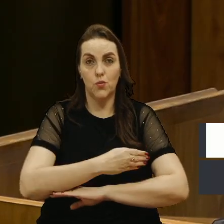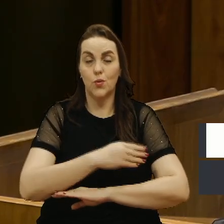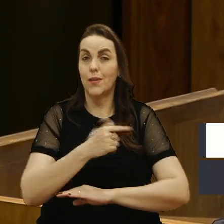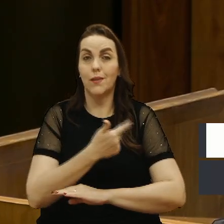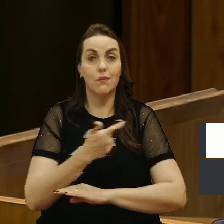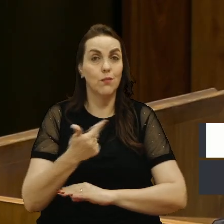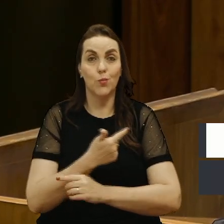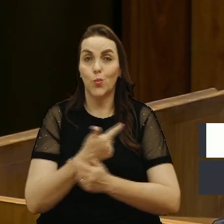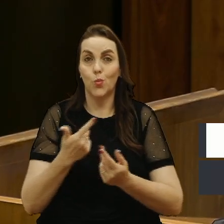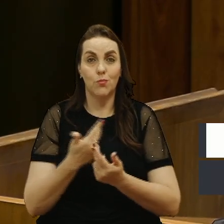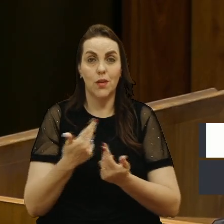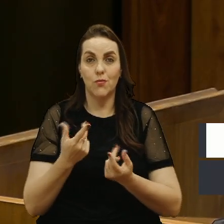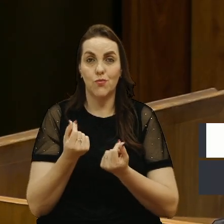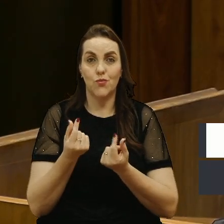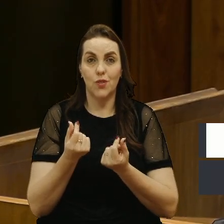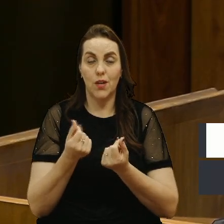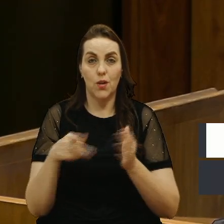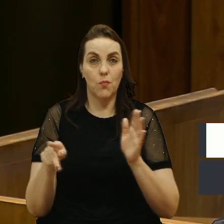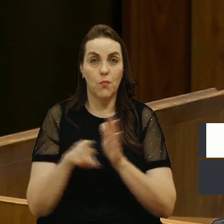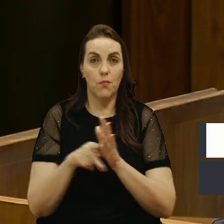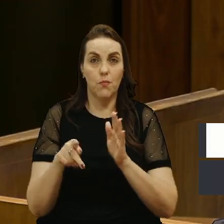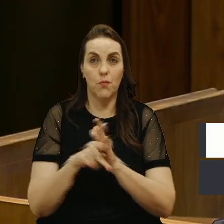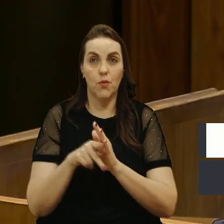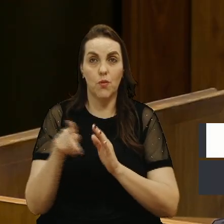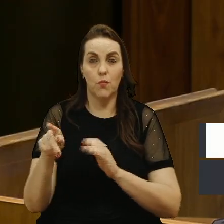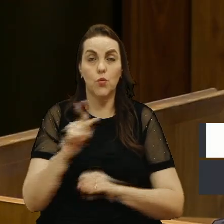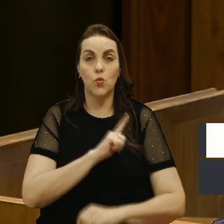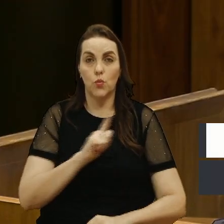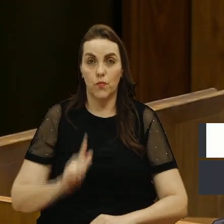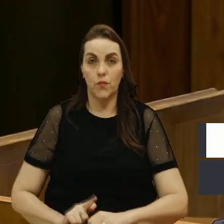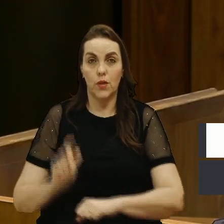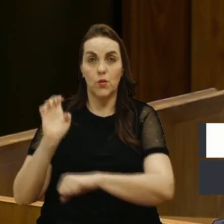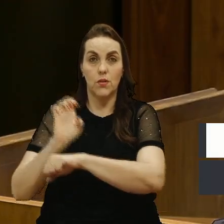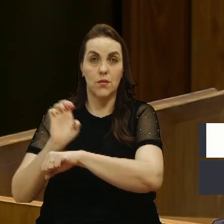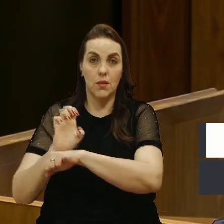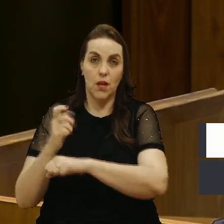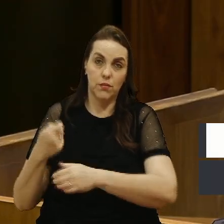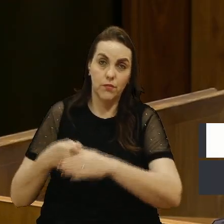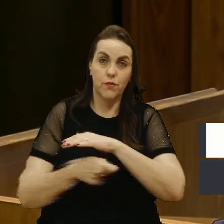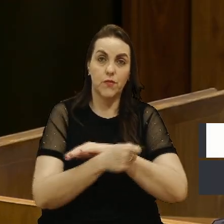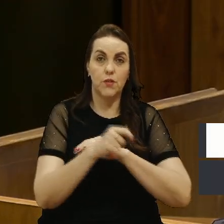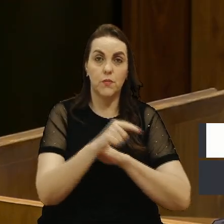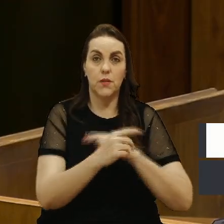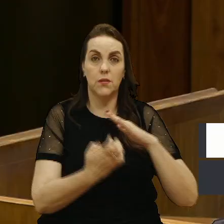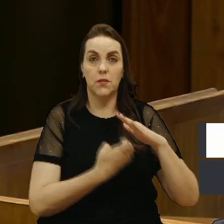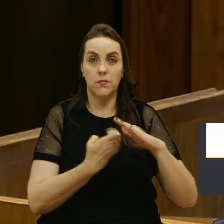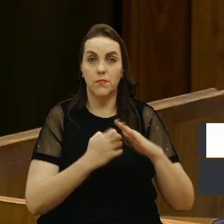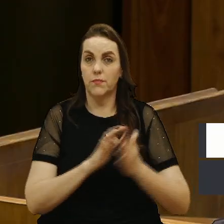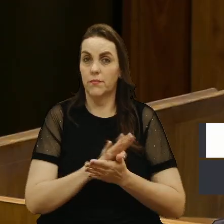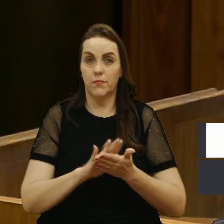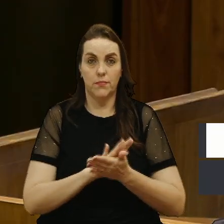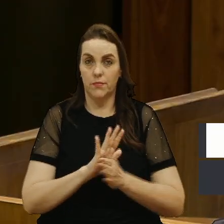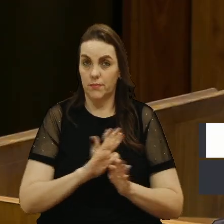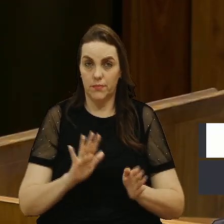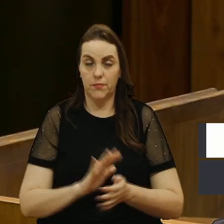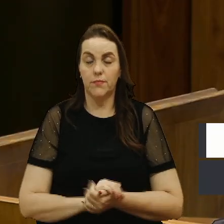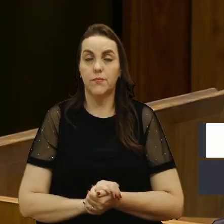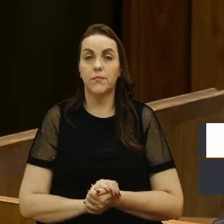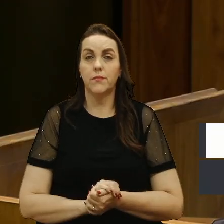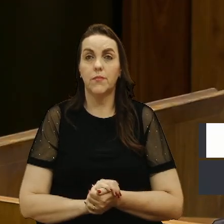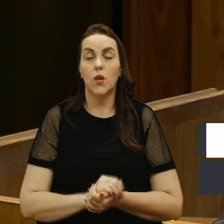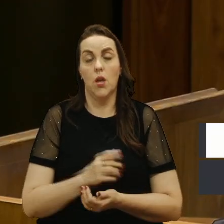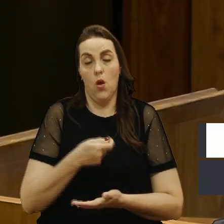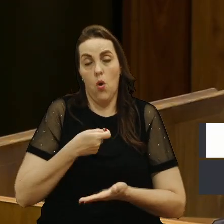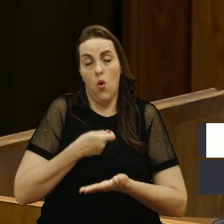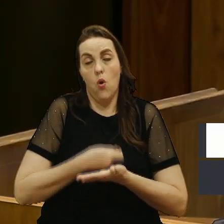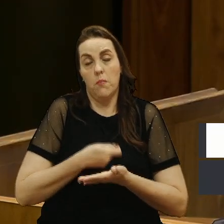existe dinheiro do caixa do governo do estado aqui na nossa concessão. Logicamente, existe uma série de obrigações.